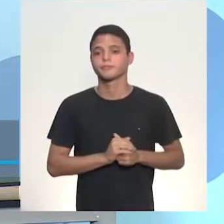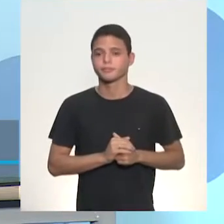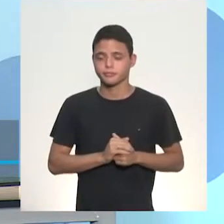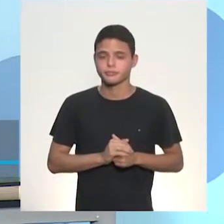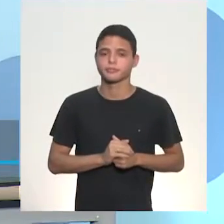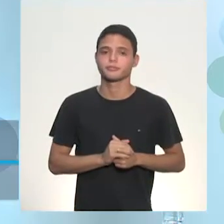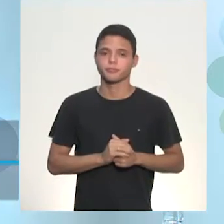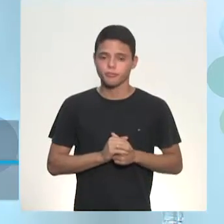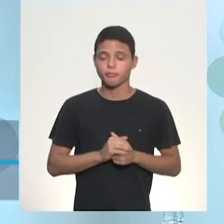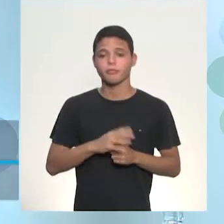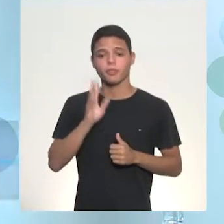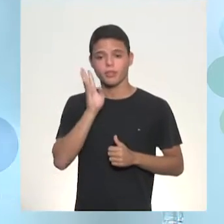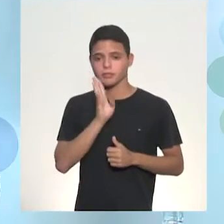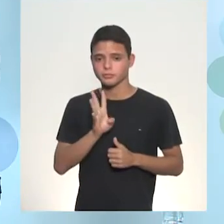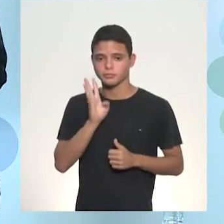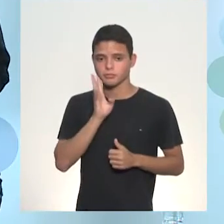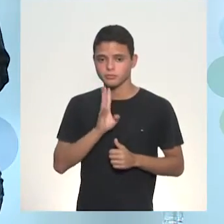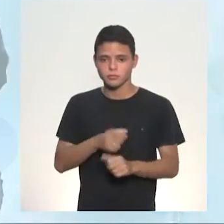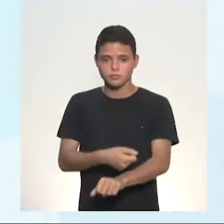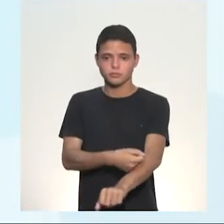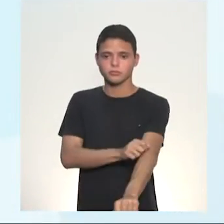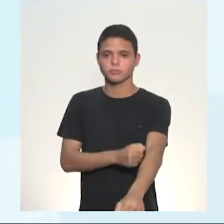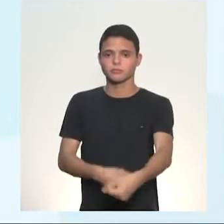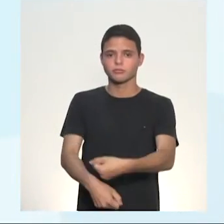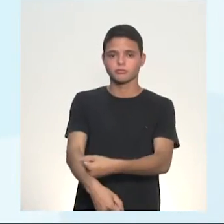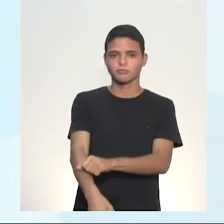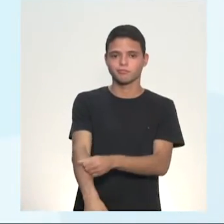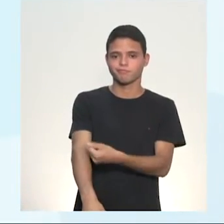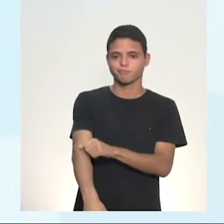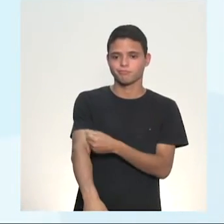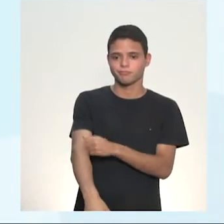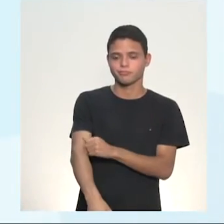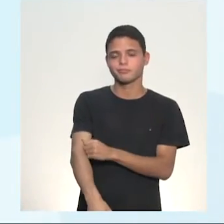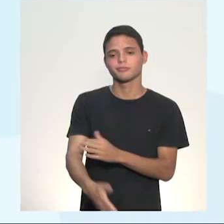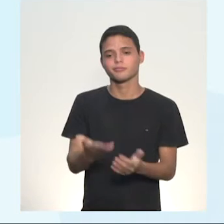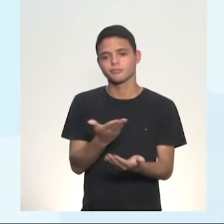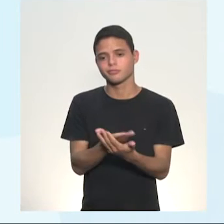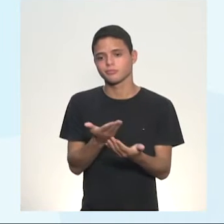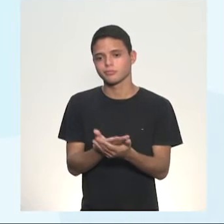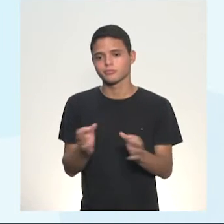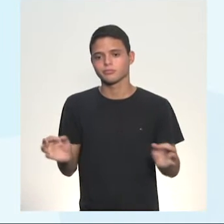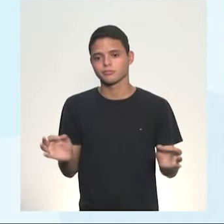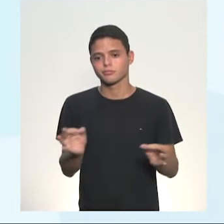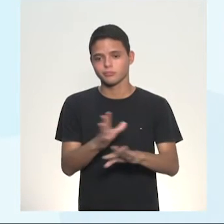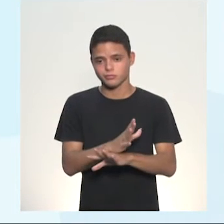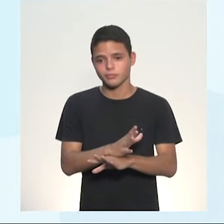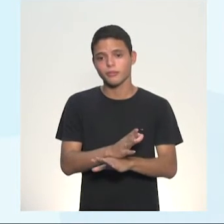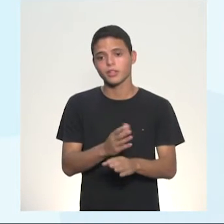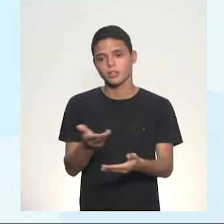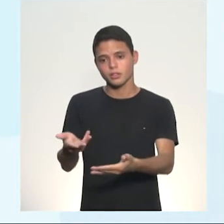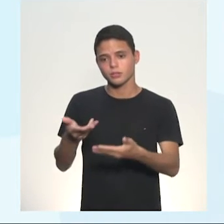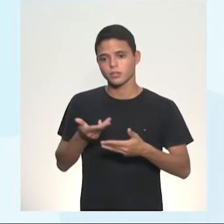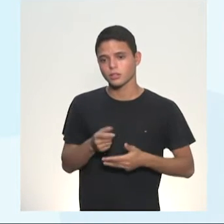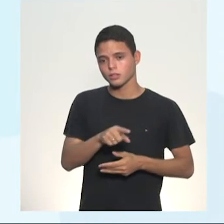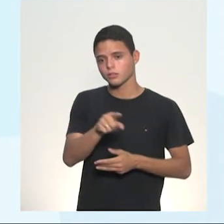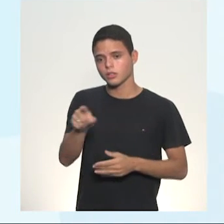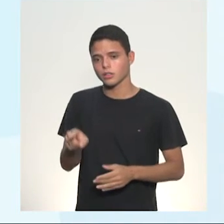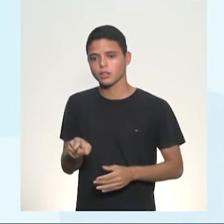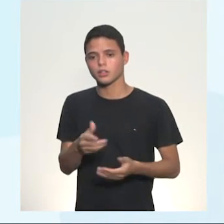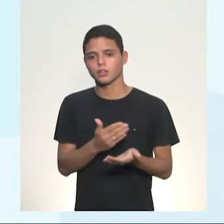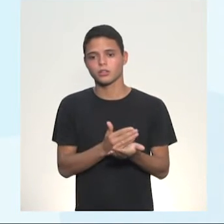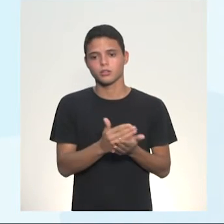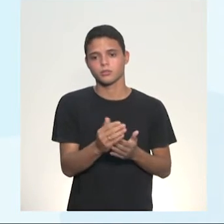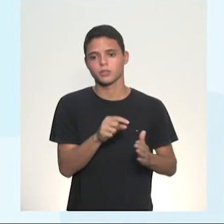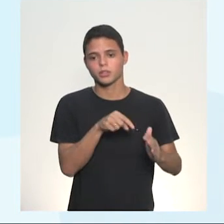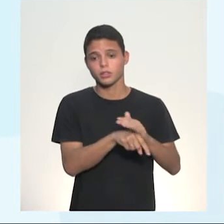extinguindo. Muito legal. Olha lá, mão na massa. A aula acaba, vocês sabem, né, gente? Não tem jeito. Convido vocês a começarem uma pesquisa sobre a extinção das